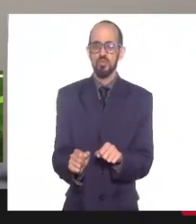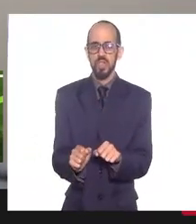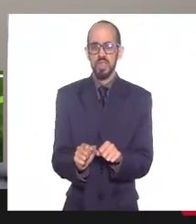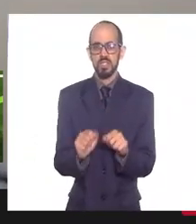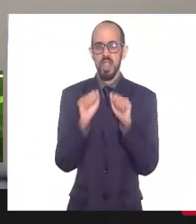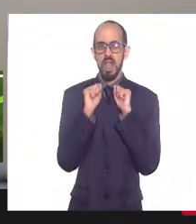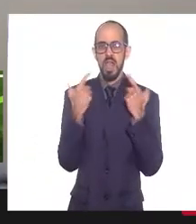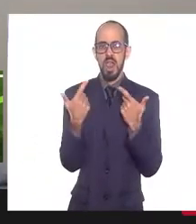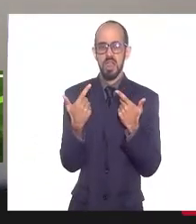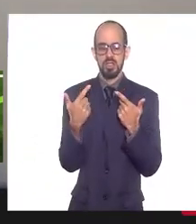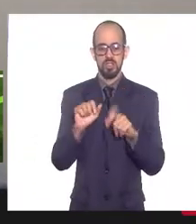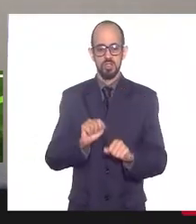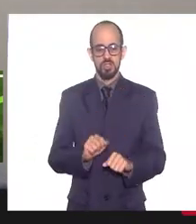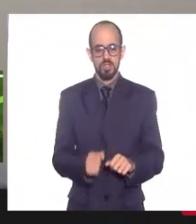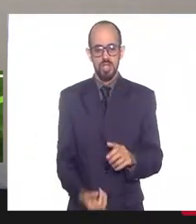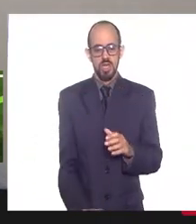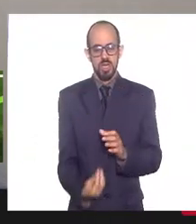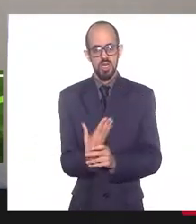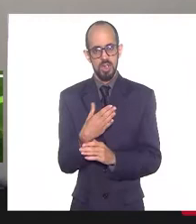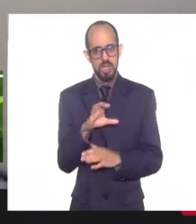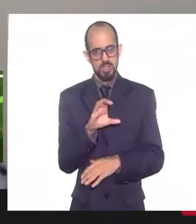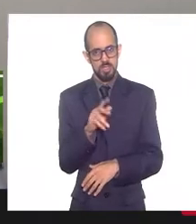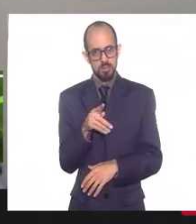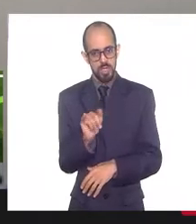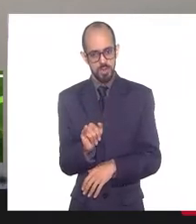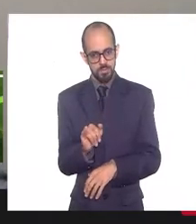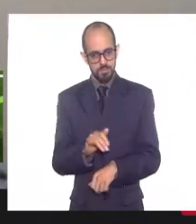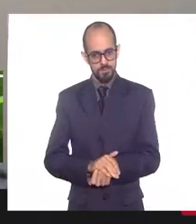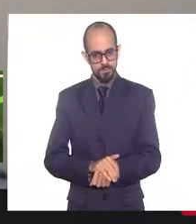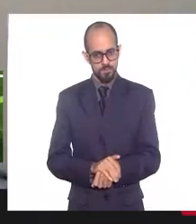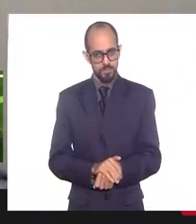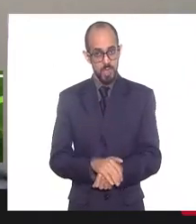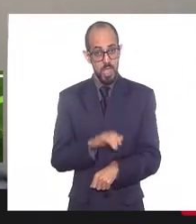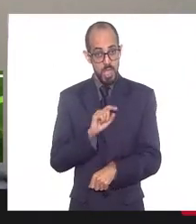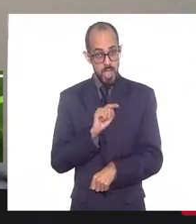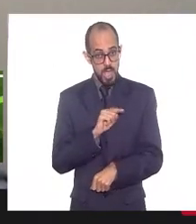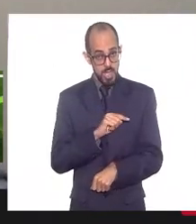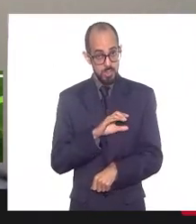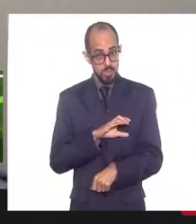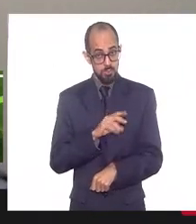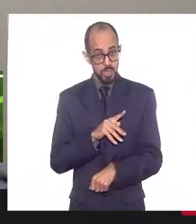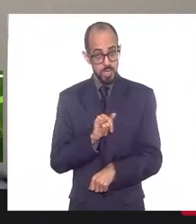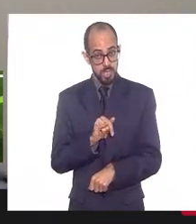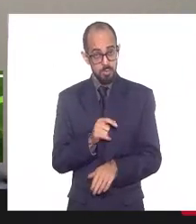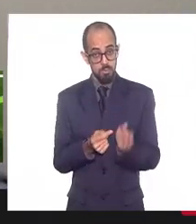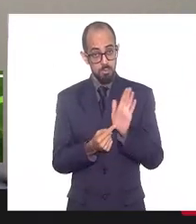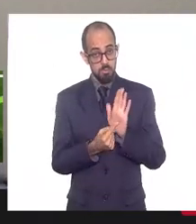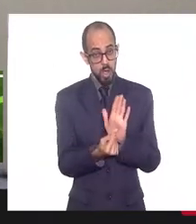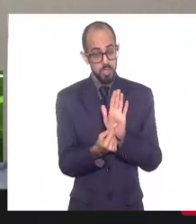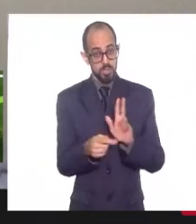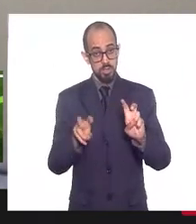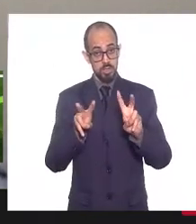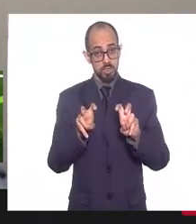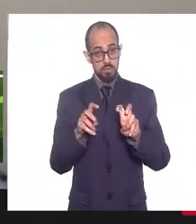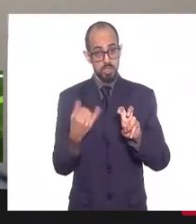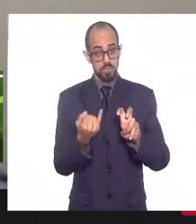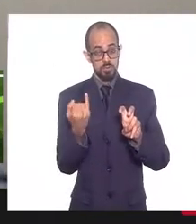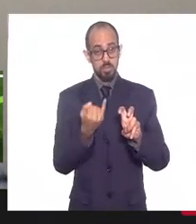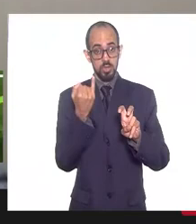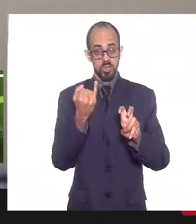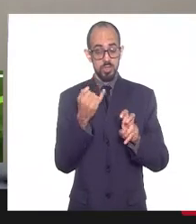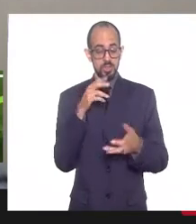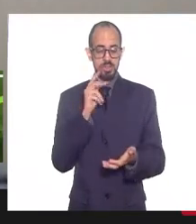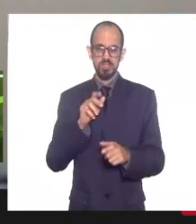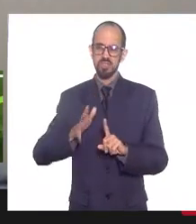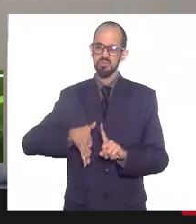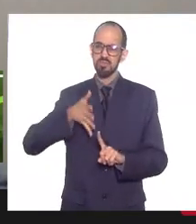deputada Marta Rocha, a instaurar essa CPI. E essa CPI tem apontado temas importantes e a cada sessão